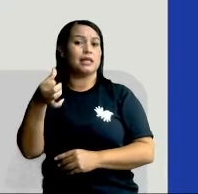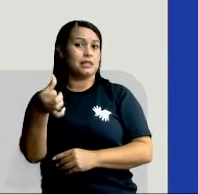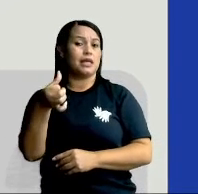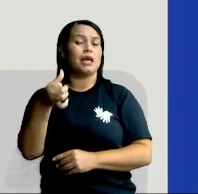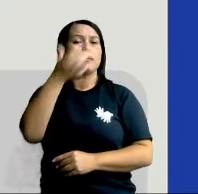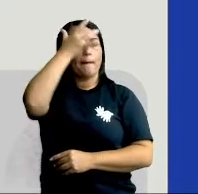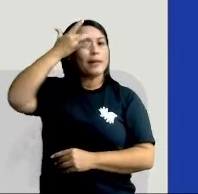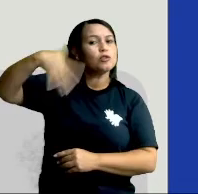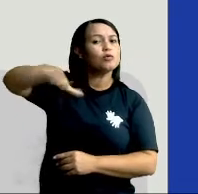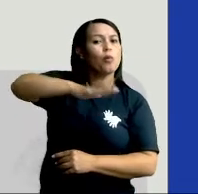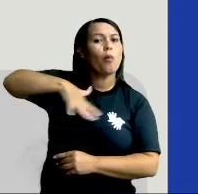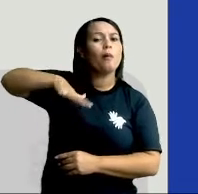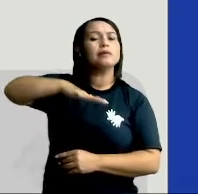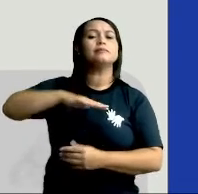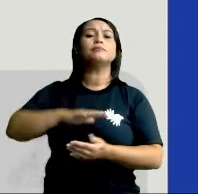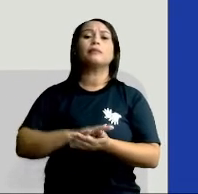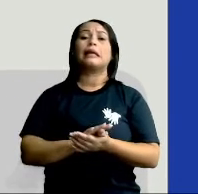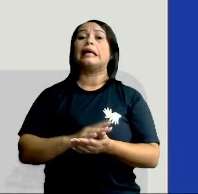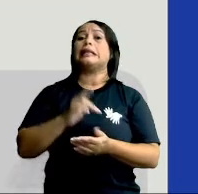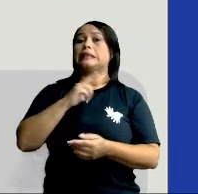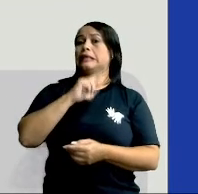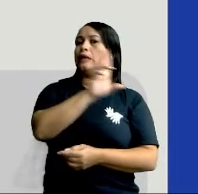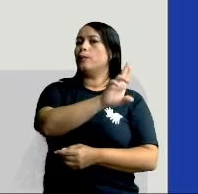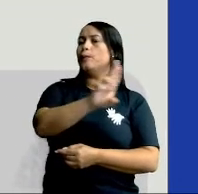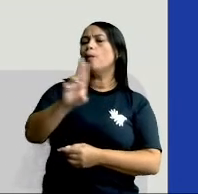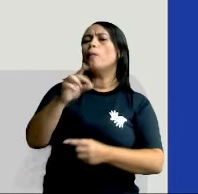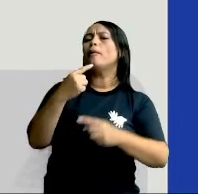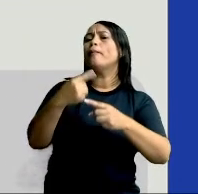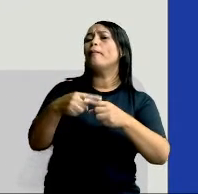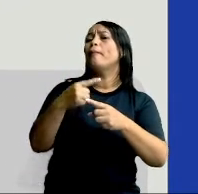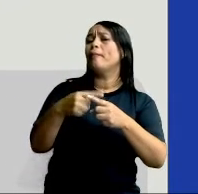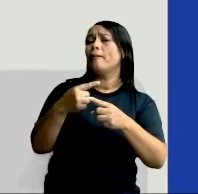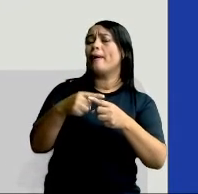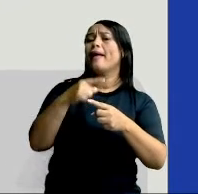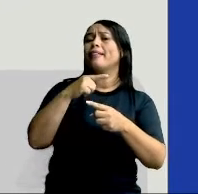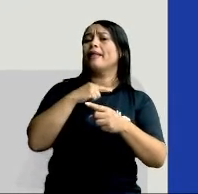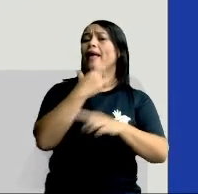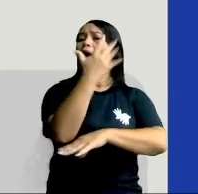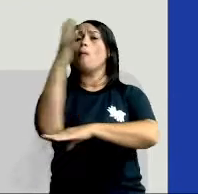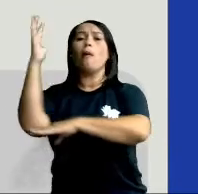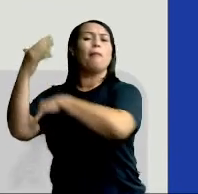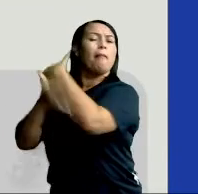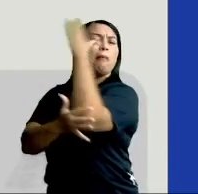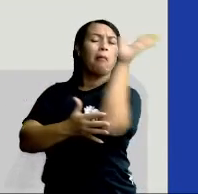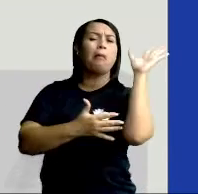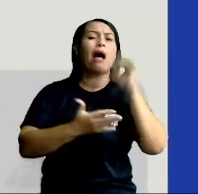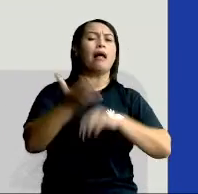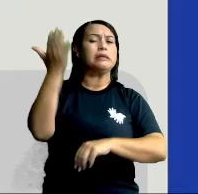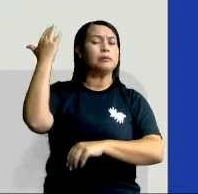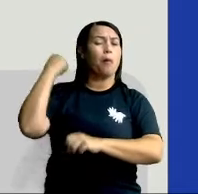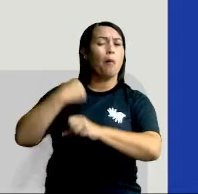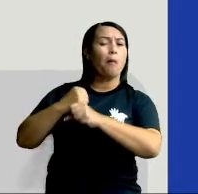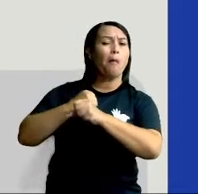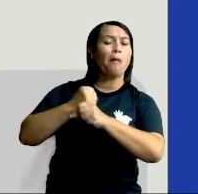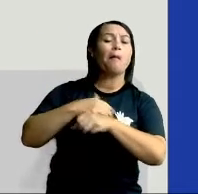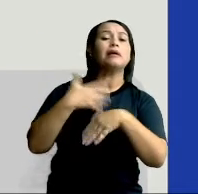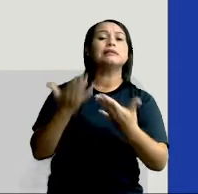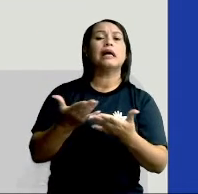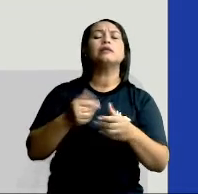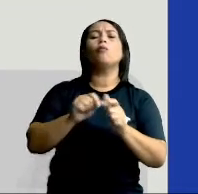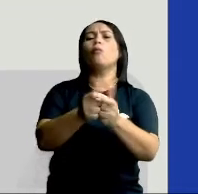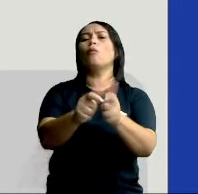4.866 habitantes. Tal nome foi dado devido à antiga mata ali existente. E esse